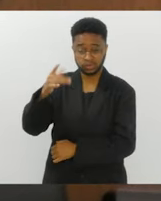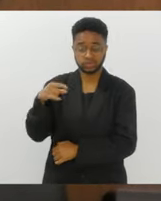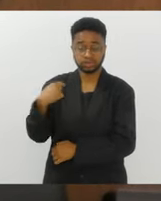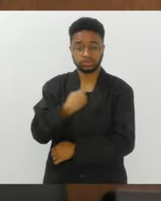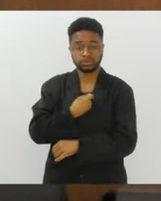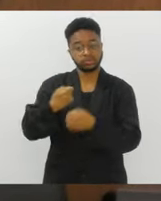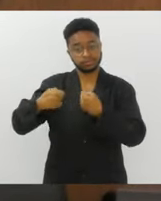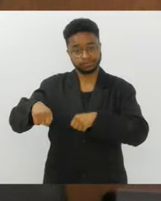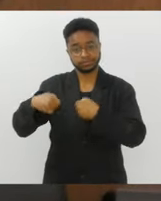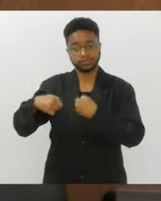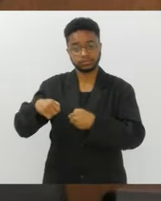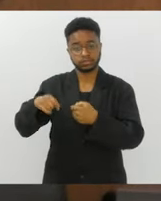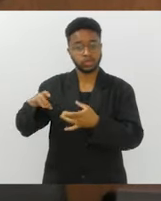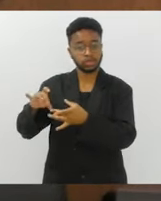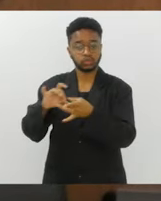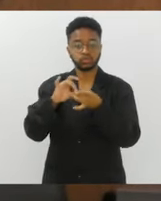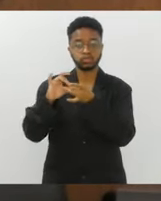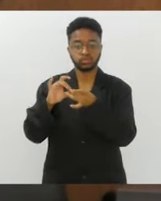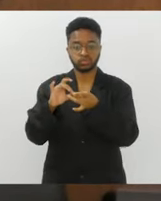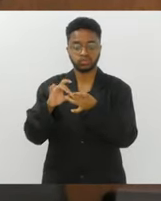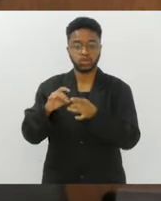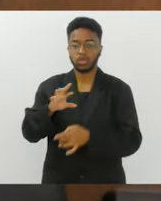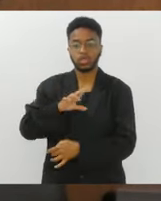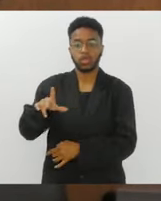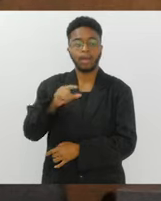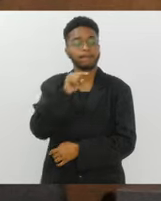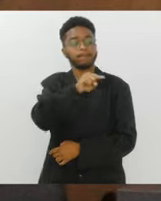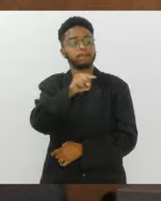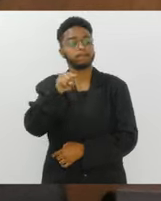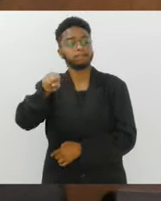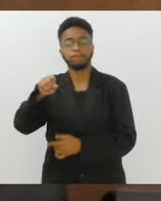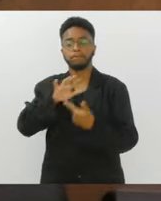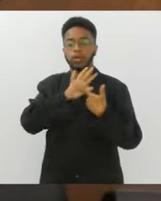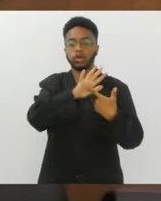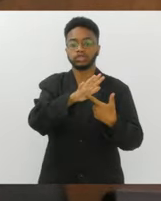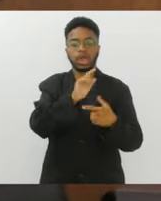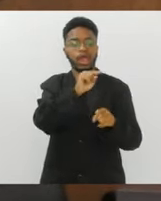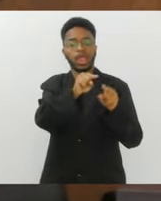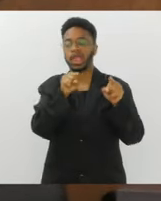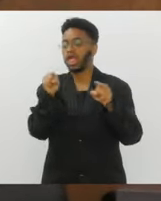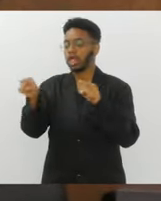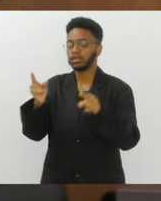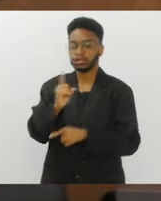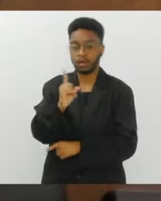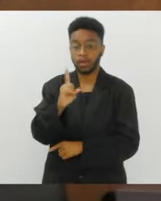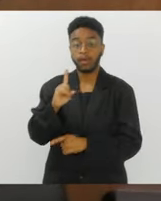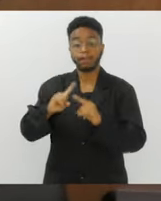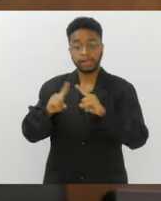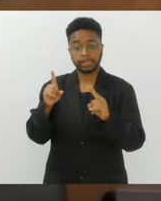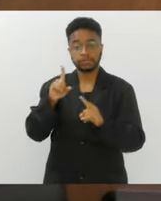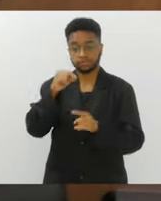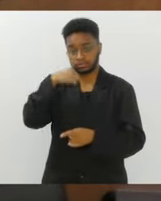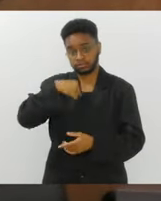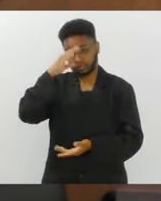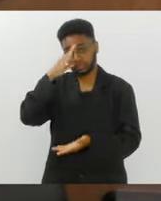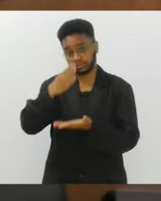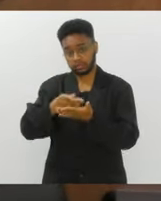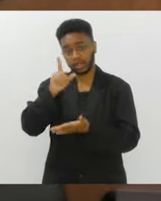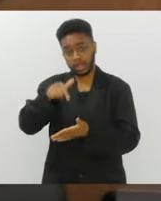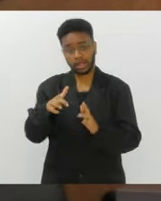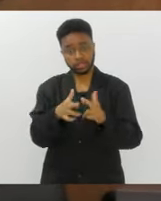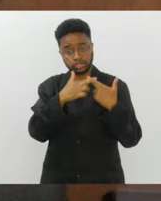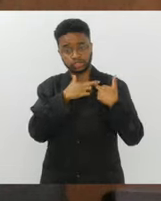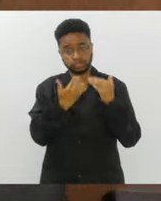tirar em conjunto. Não tem que ficar apontando para fulano nem Bertano. Mas eu acho que é uma grande responsabilidade e é um